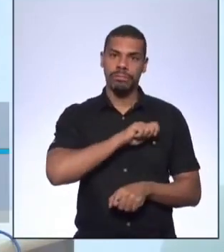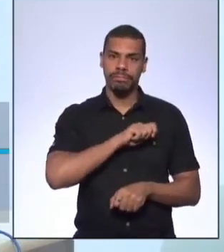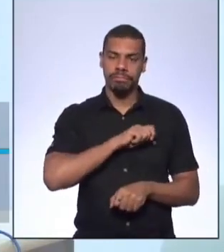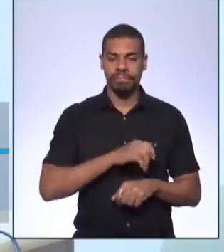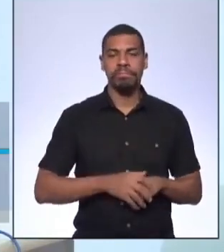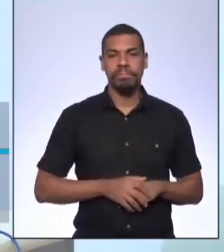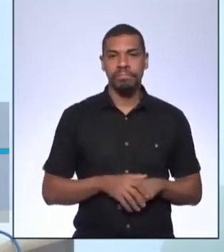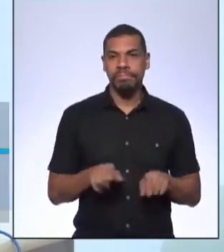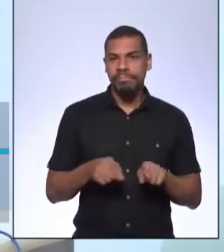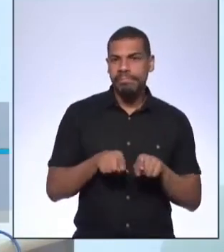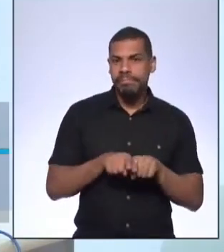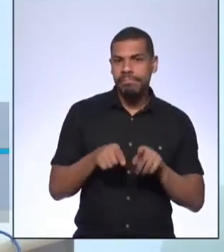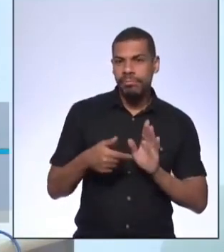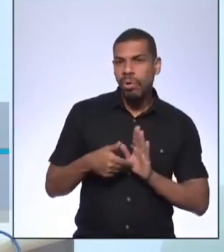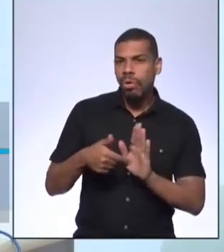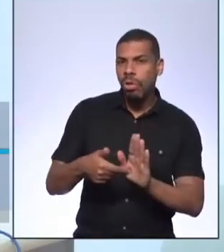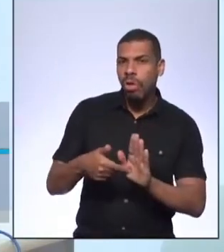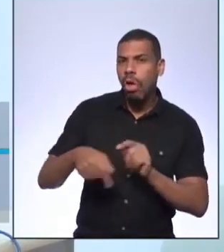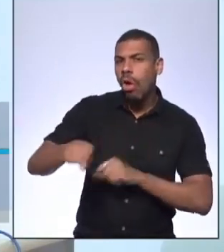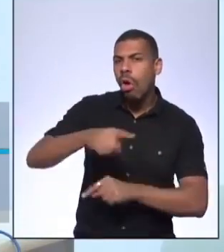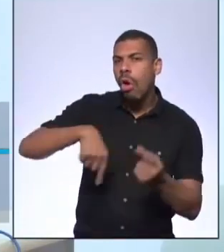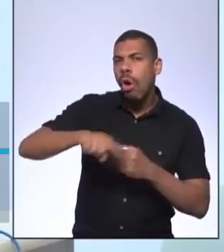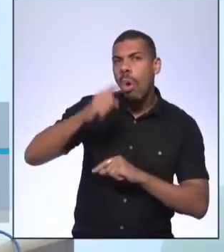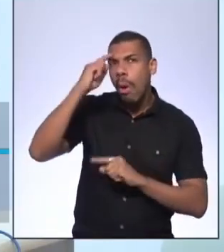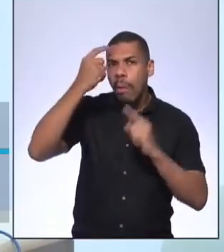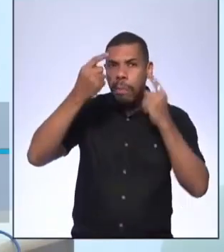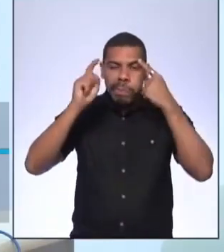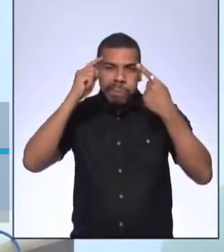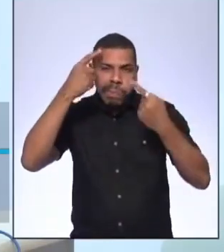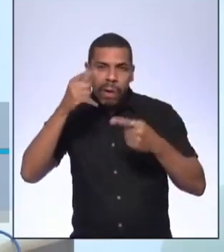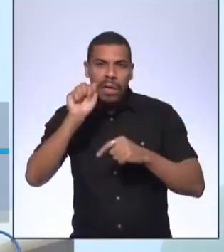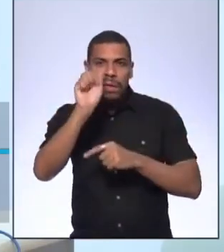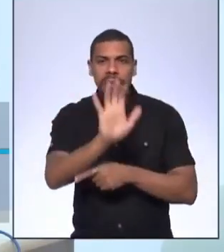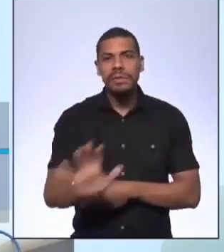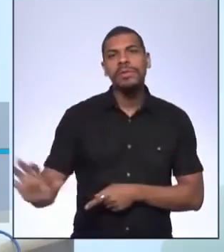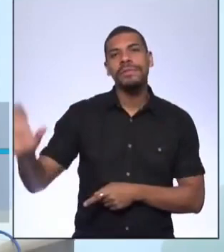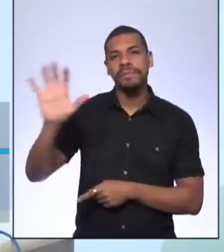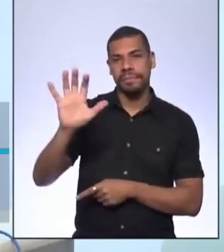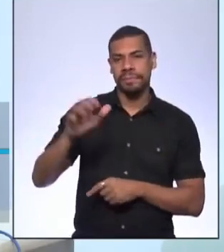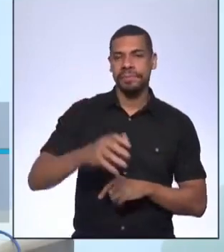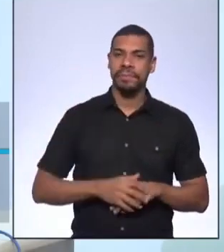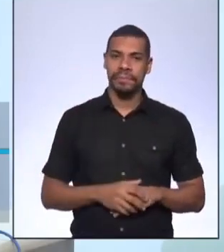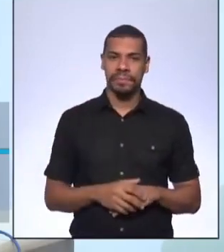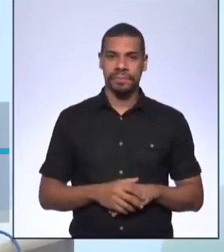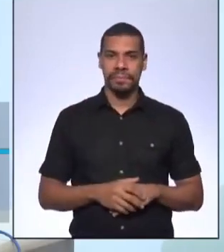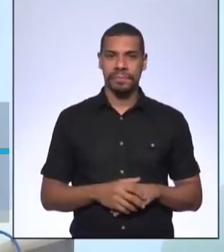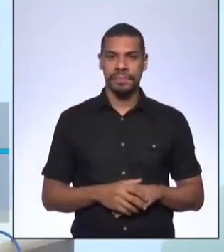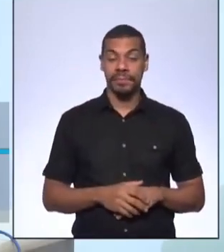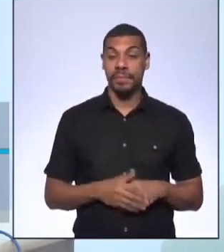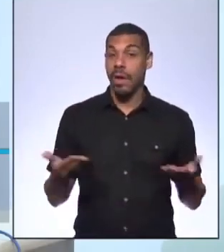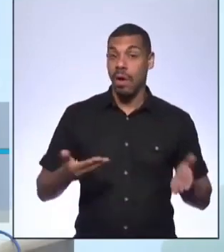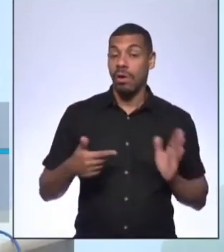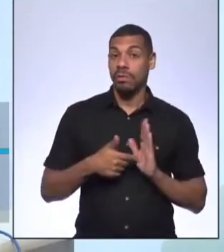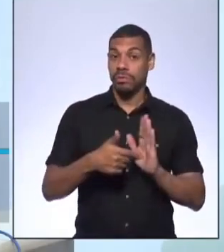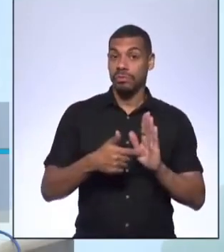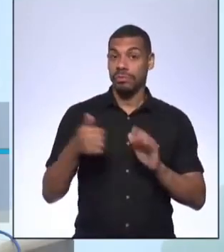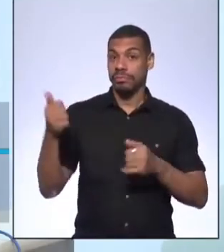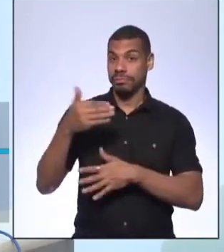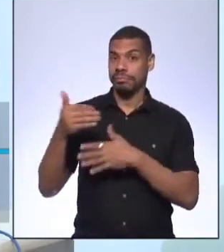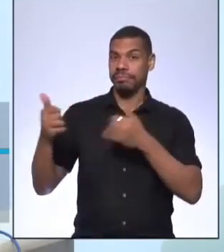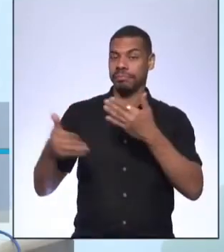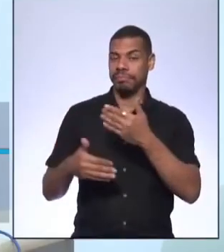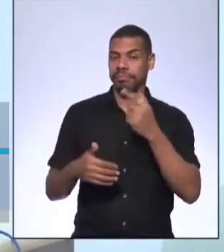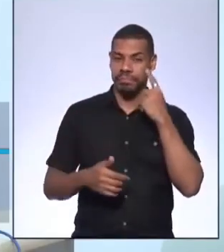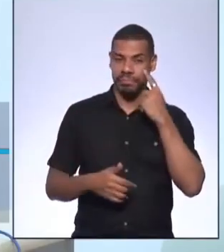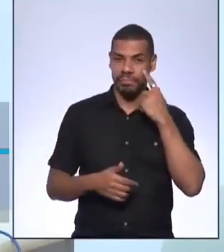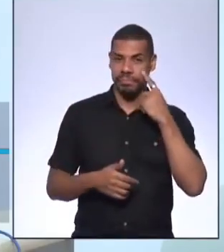quebrando, desconstruindo a visão eurocêntrica, tá? Então, a gente vai colocar aí na tela